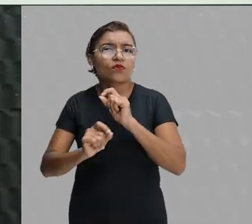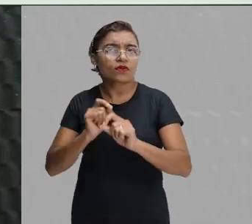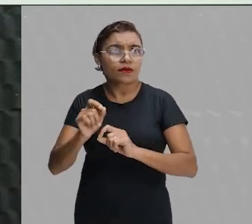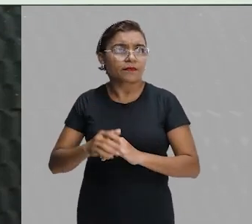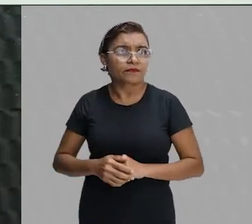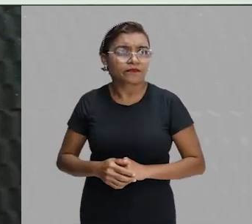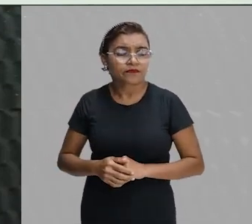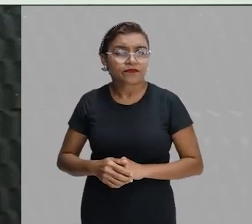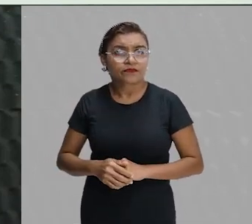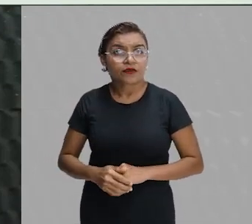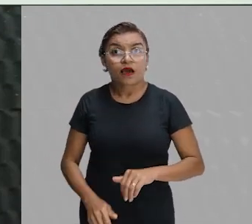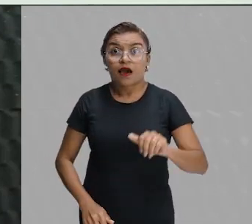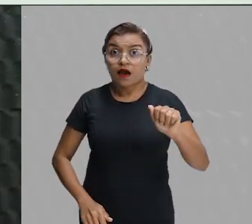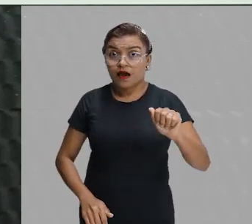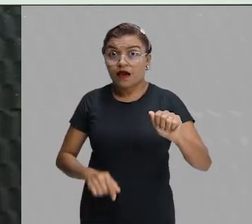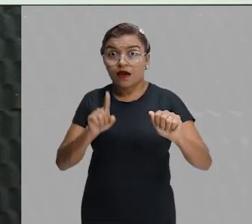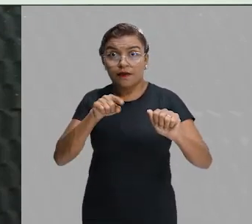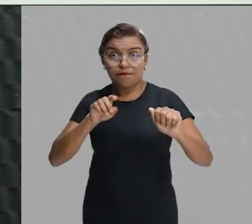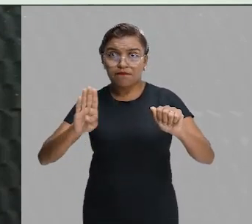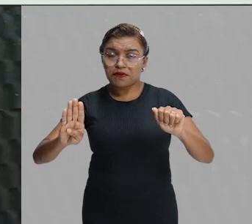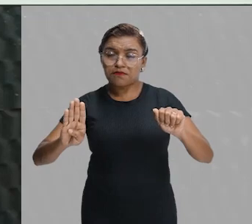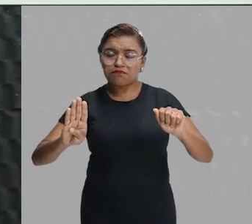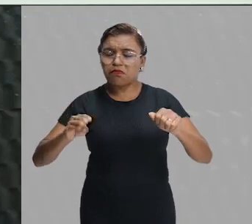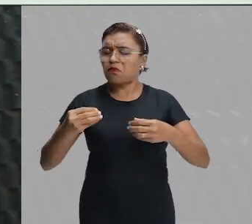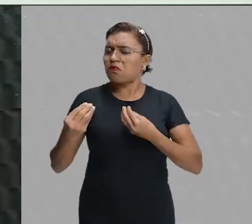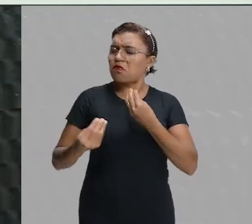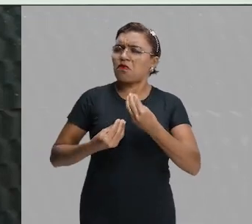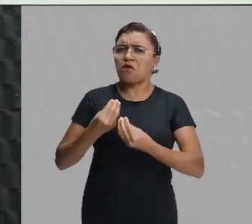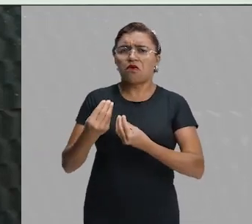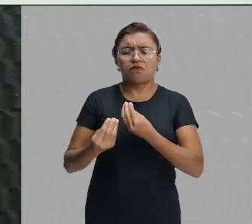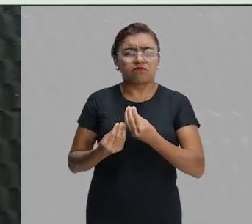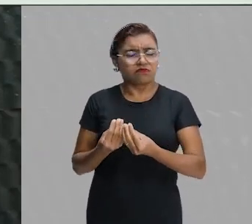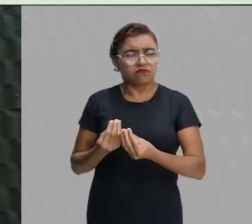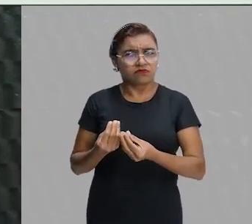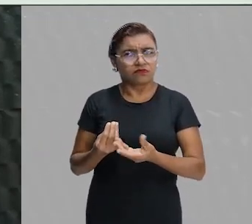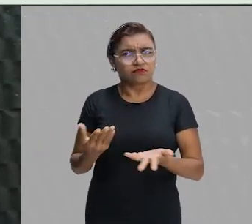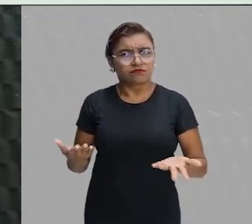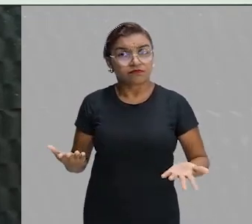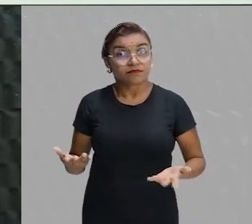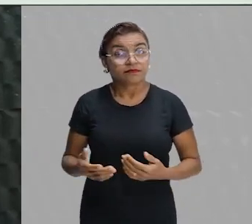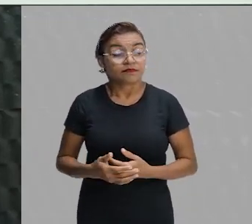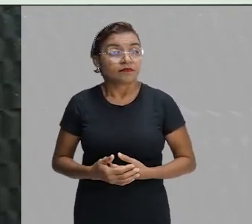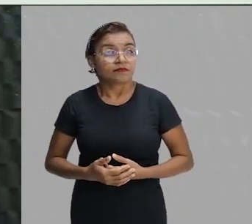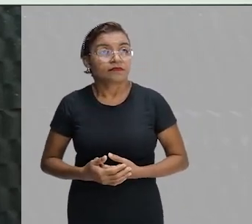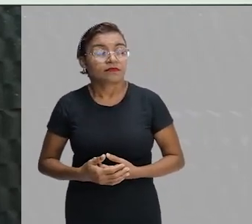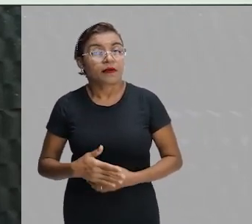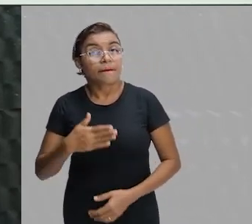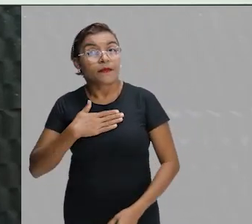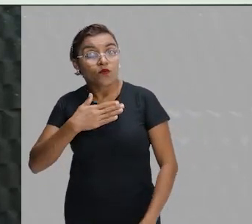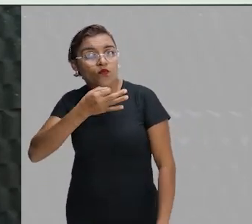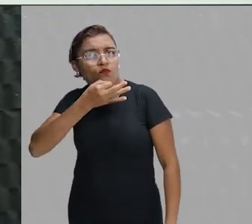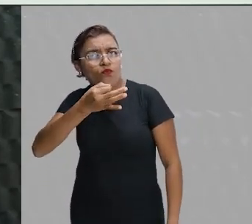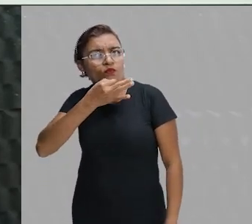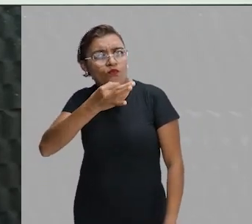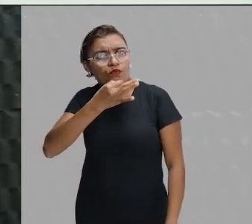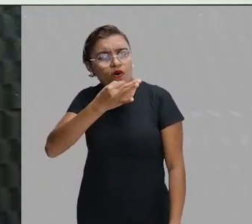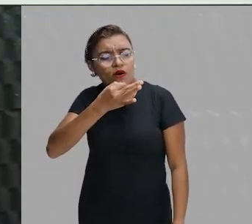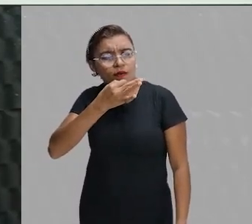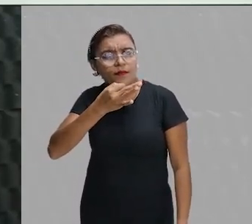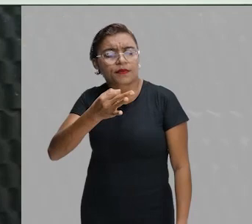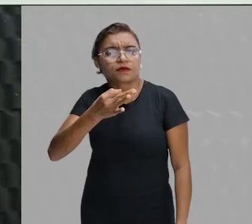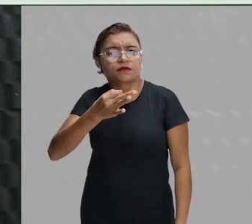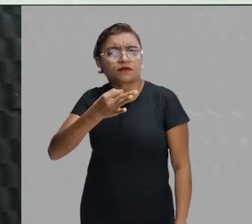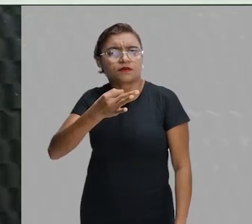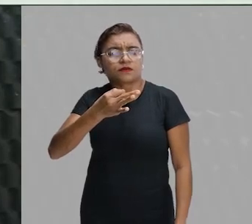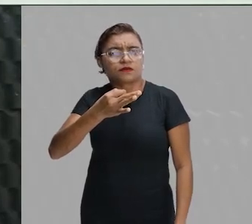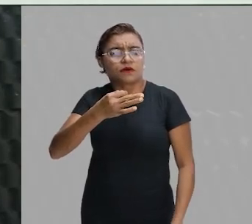A é B. Como é que funciona isso? Dentro do meu argumento, dentro do meu